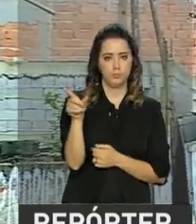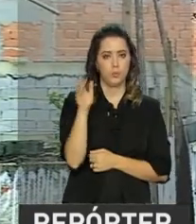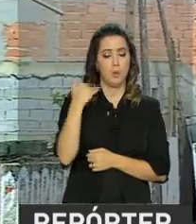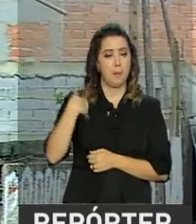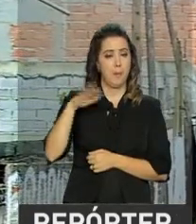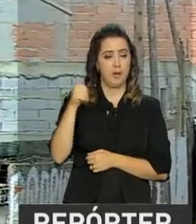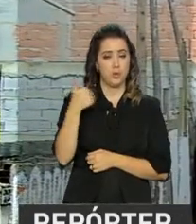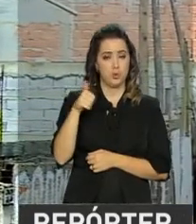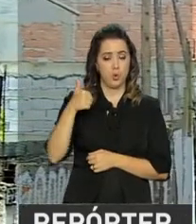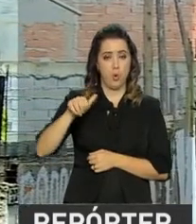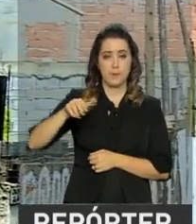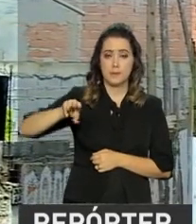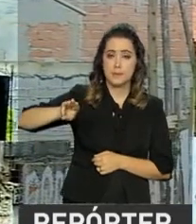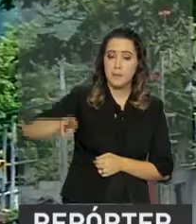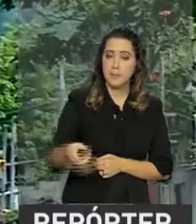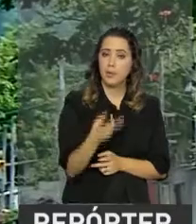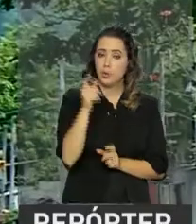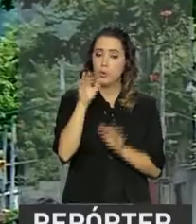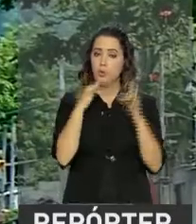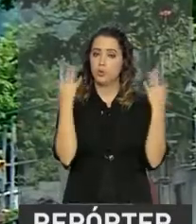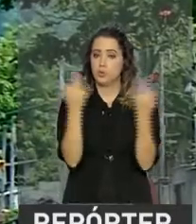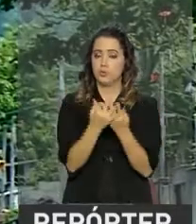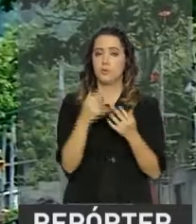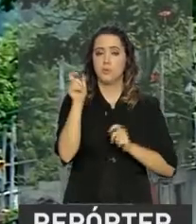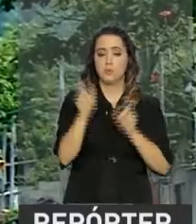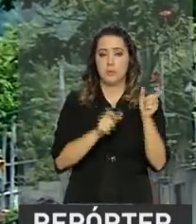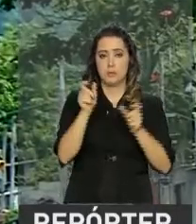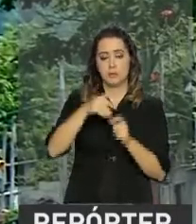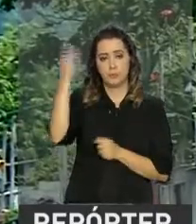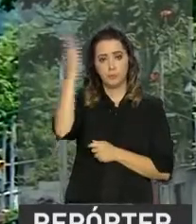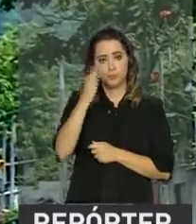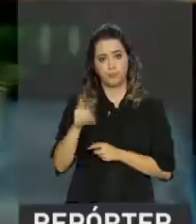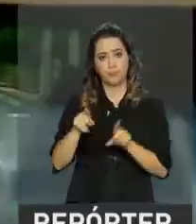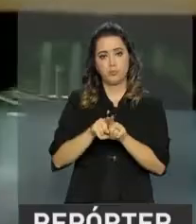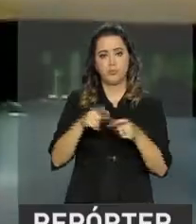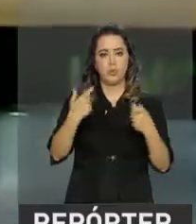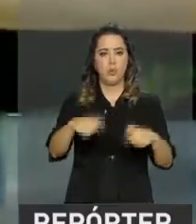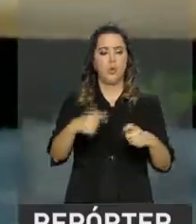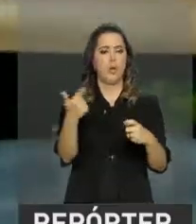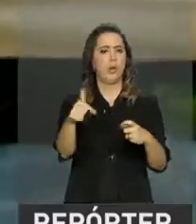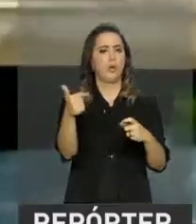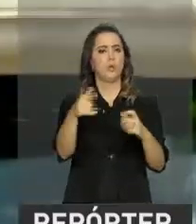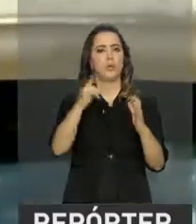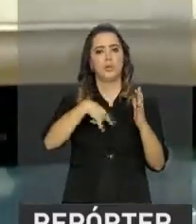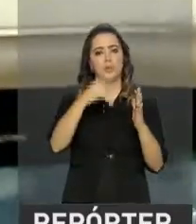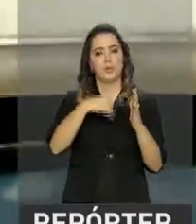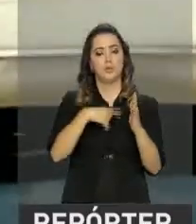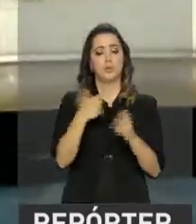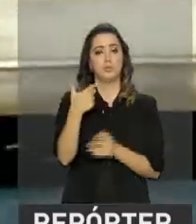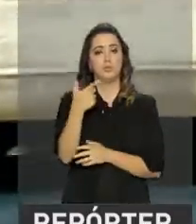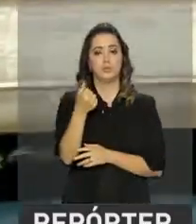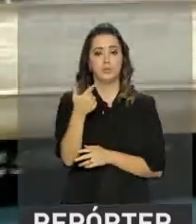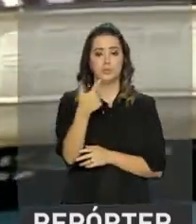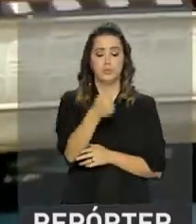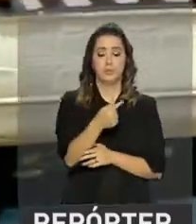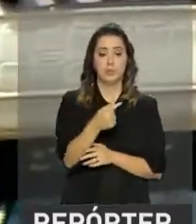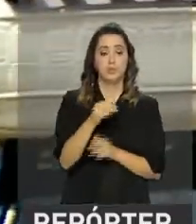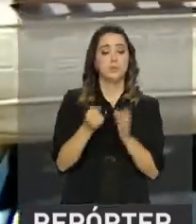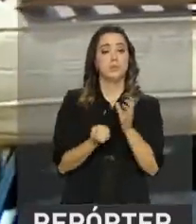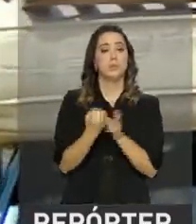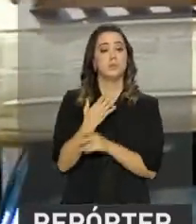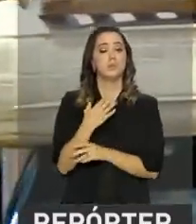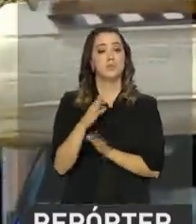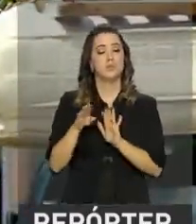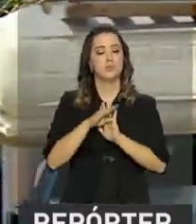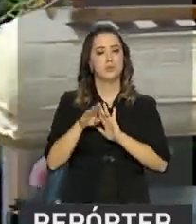milhões de famílias brasileiras moram em locais irregulares em 2017 foi criado o programa nacional de